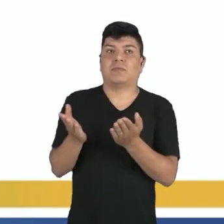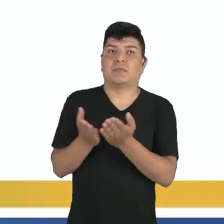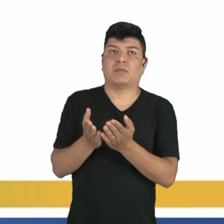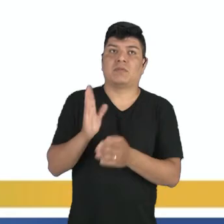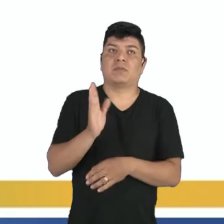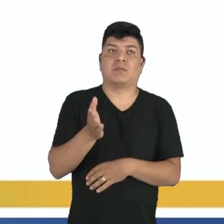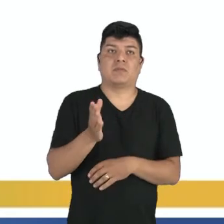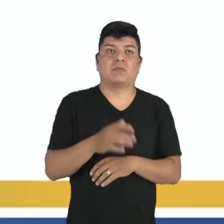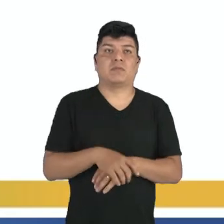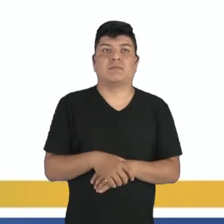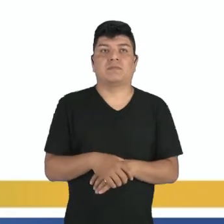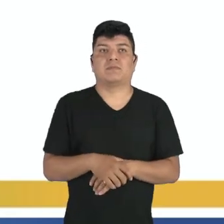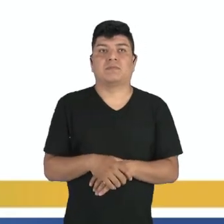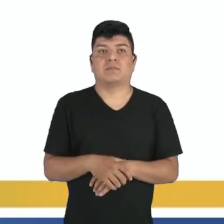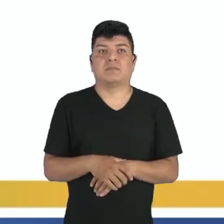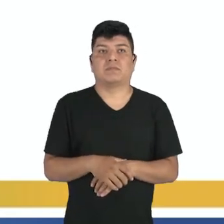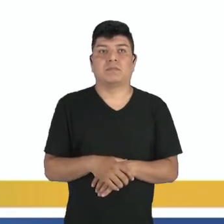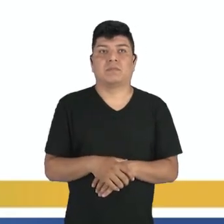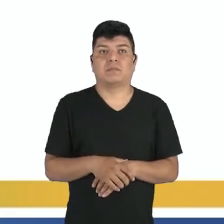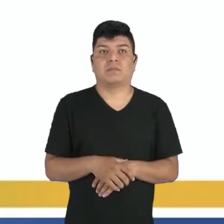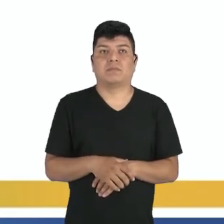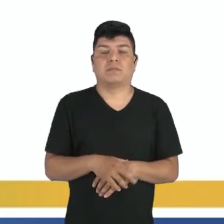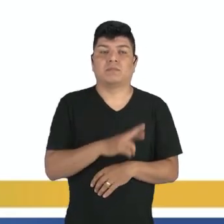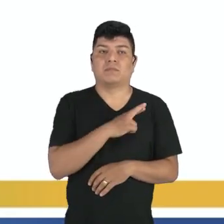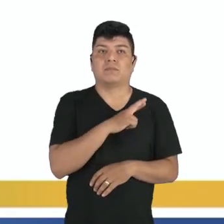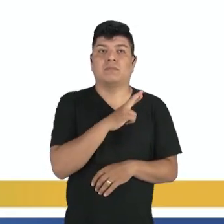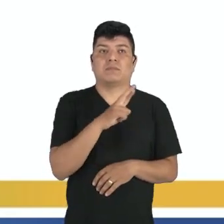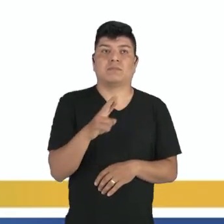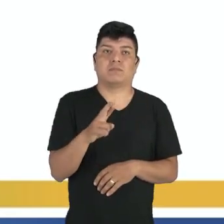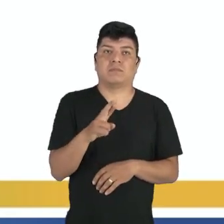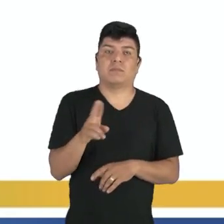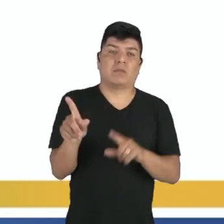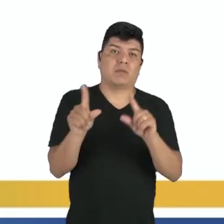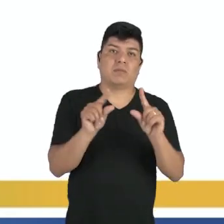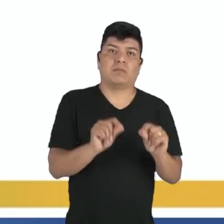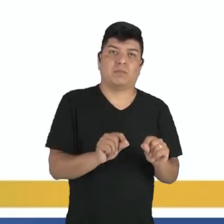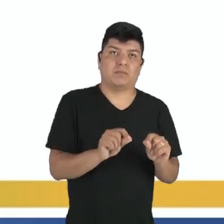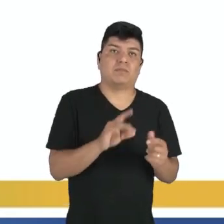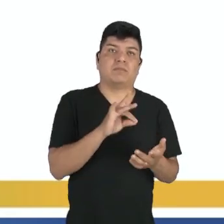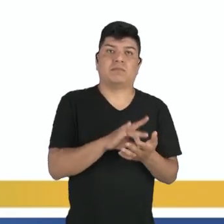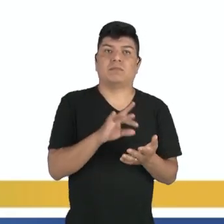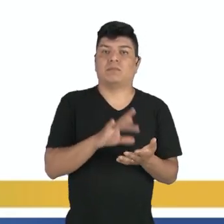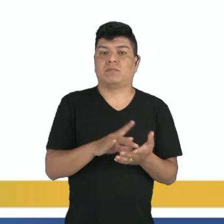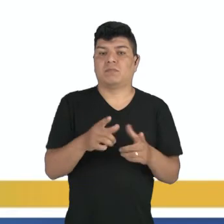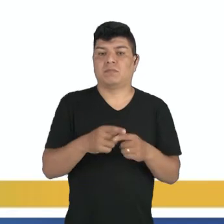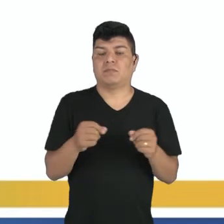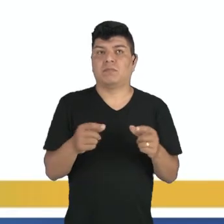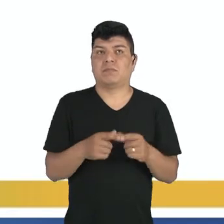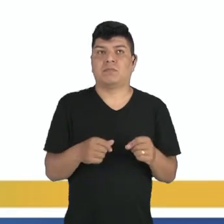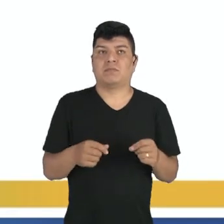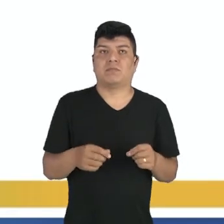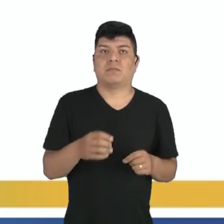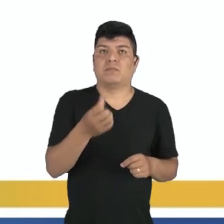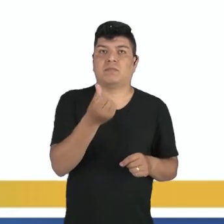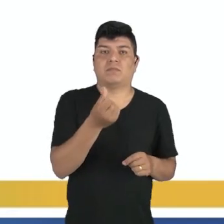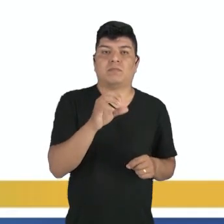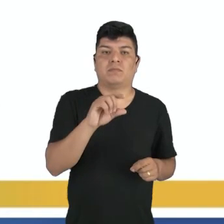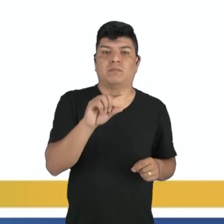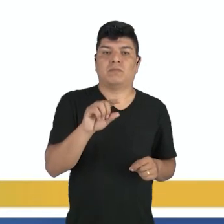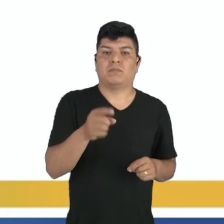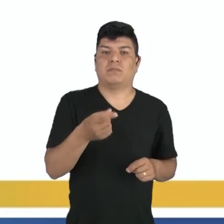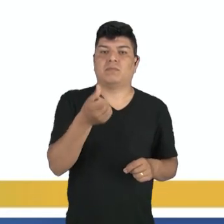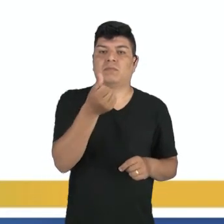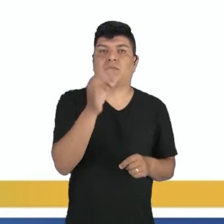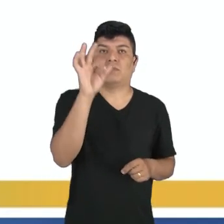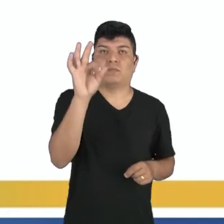cristianismo aí já fica como uma uma religião de é menor dentro da realidade asiática com 6,6